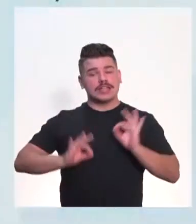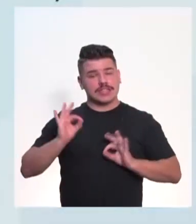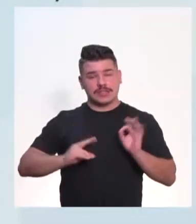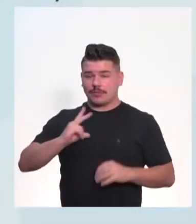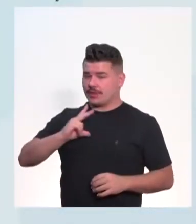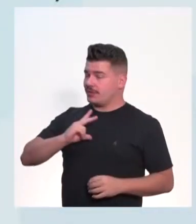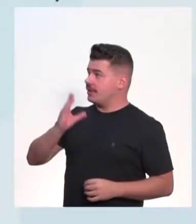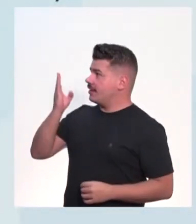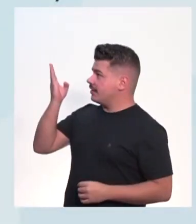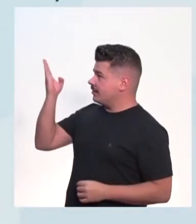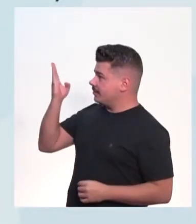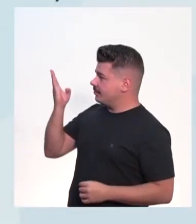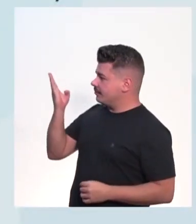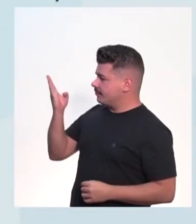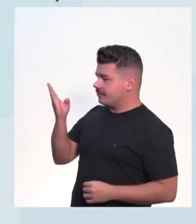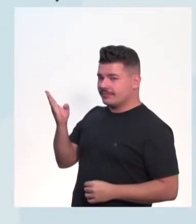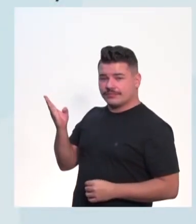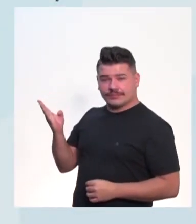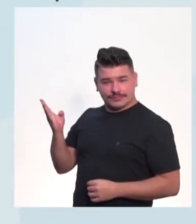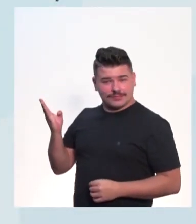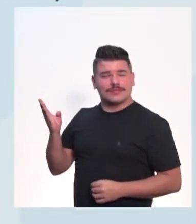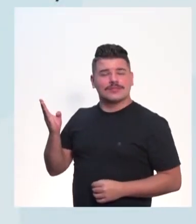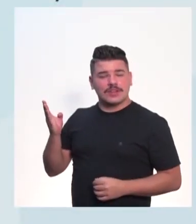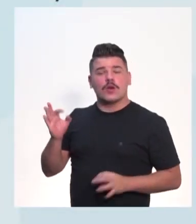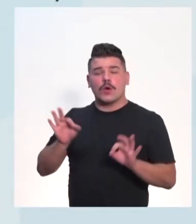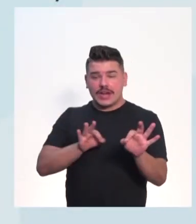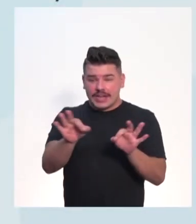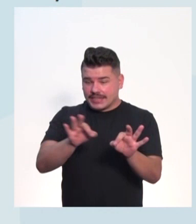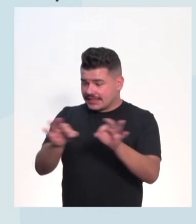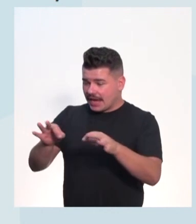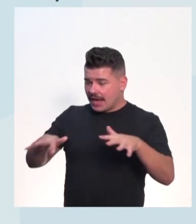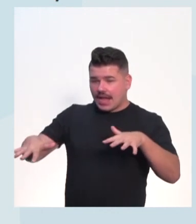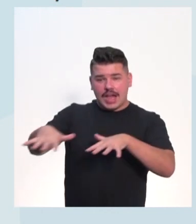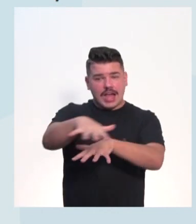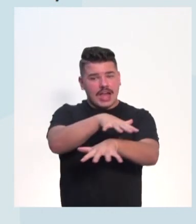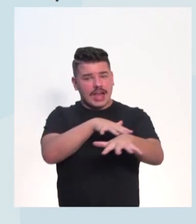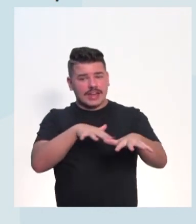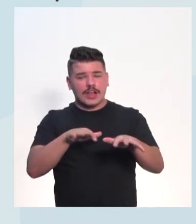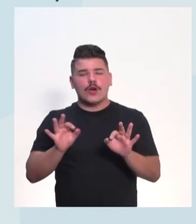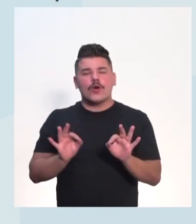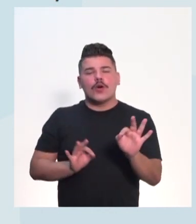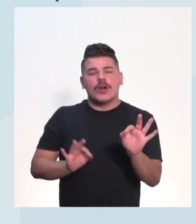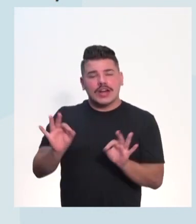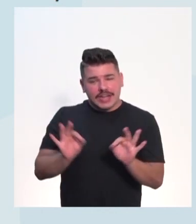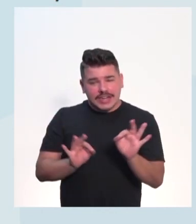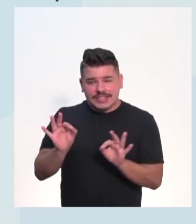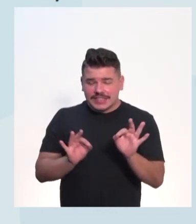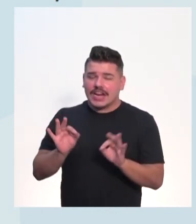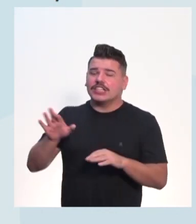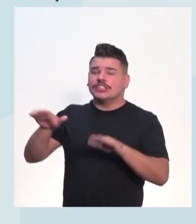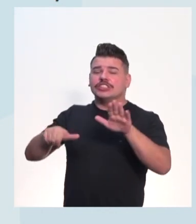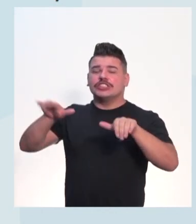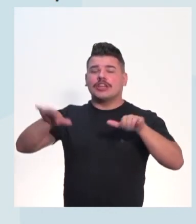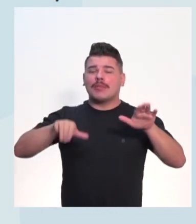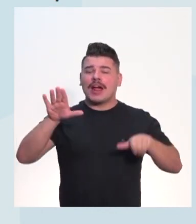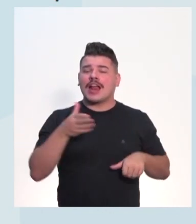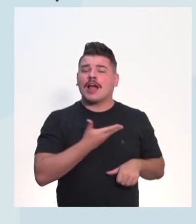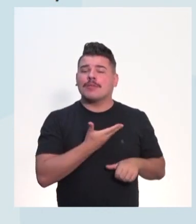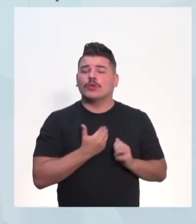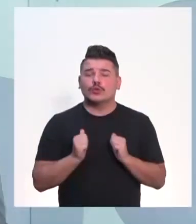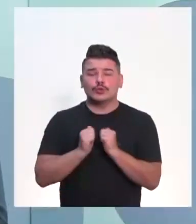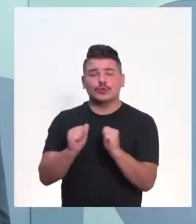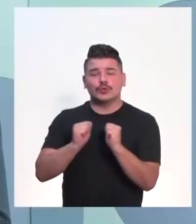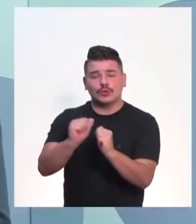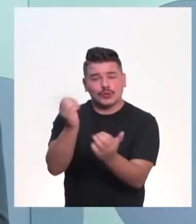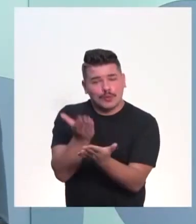Segundo passo, organização do espaço e dos materiais. E terceiro, os parceiros de estudo. Todos